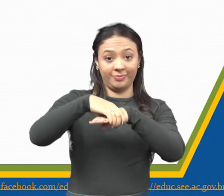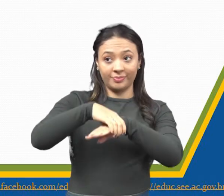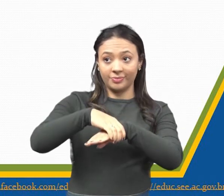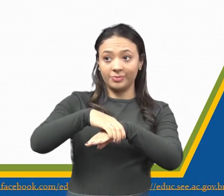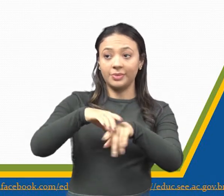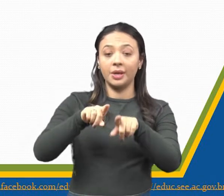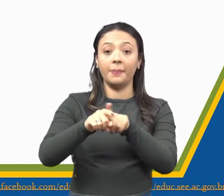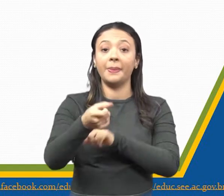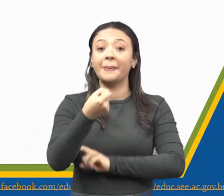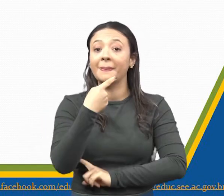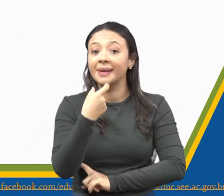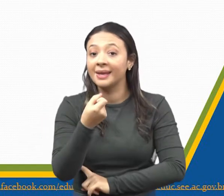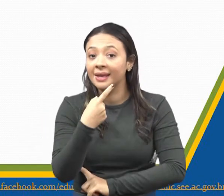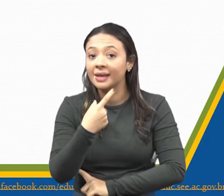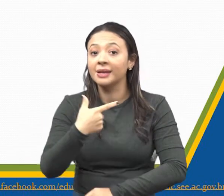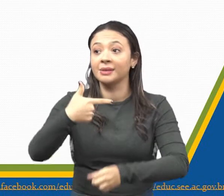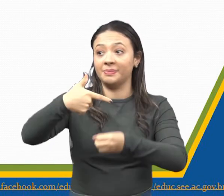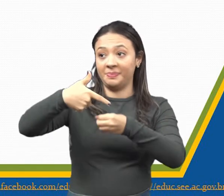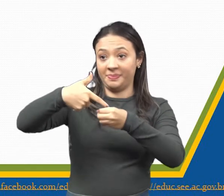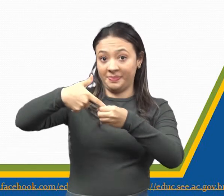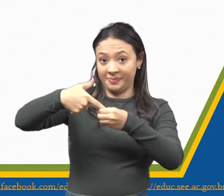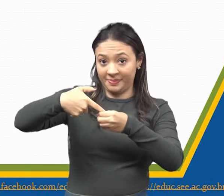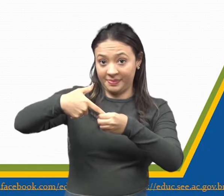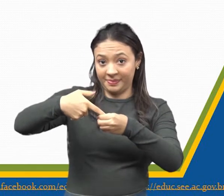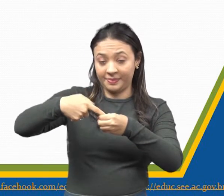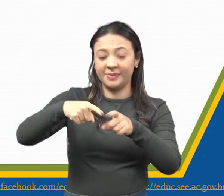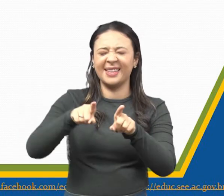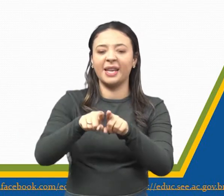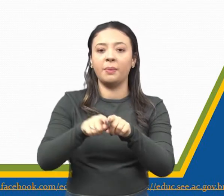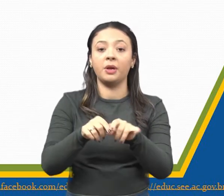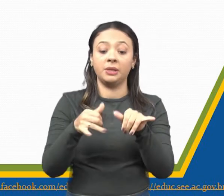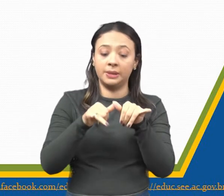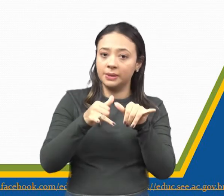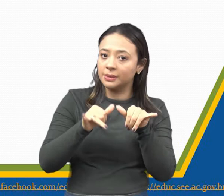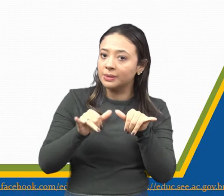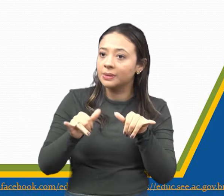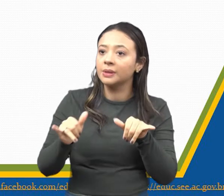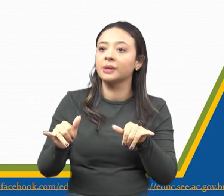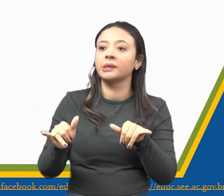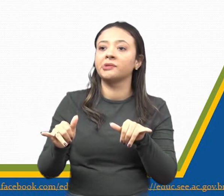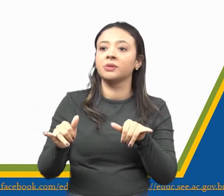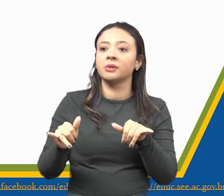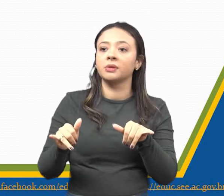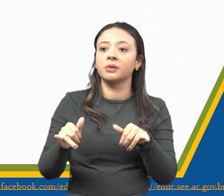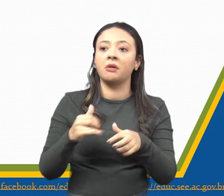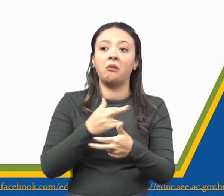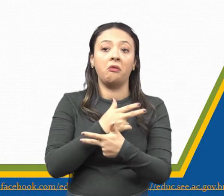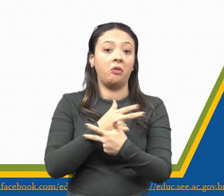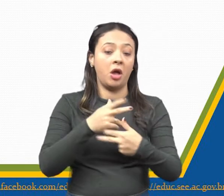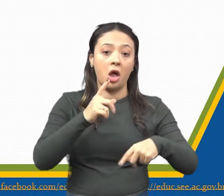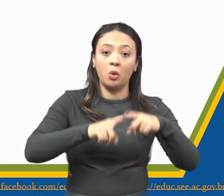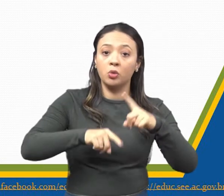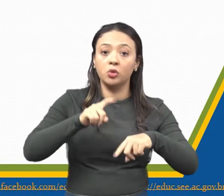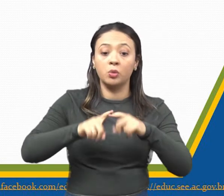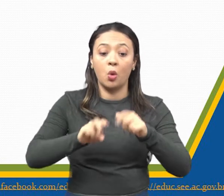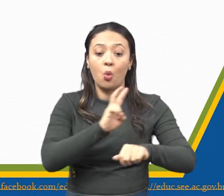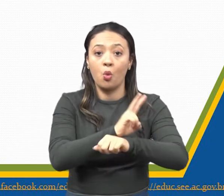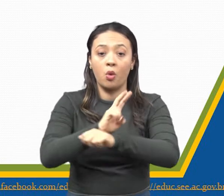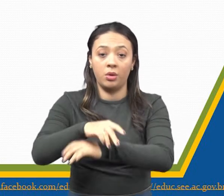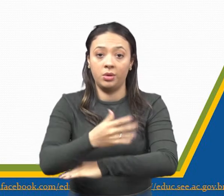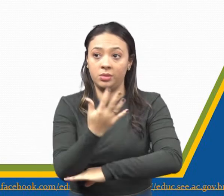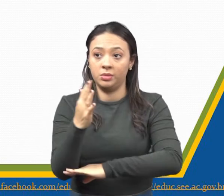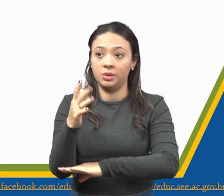calçados, remédios, combustíveis, eletrodomésticos, produtos